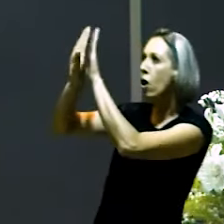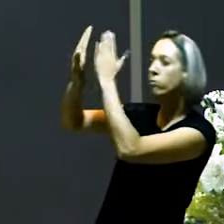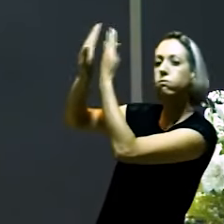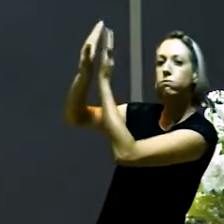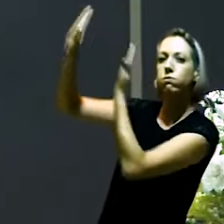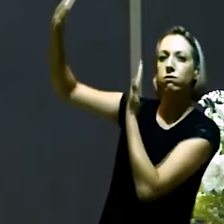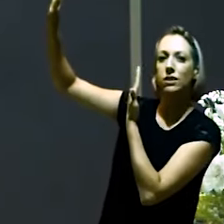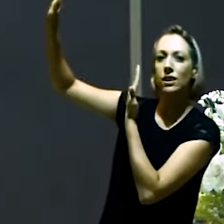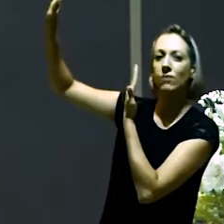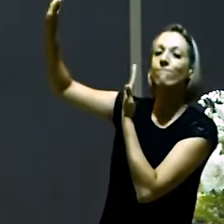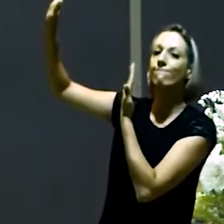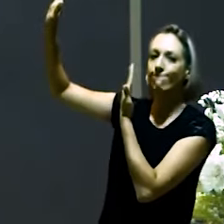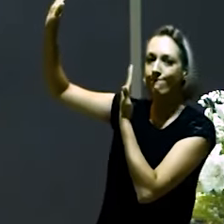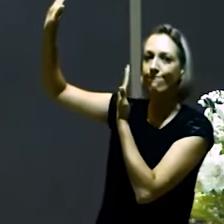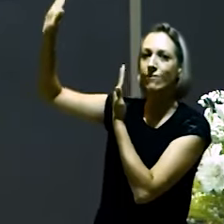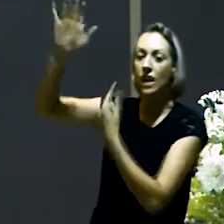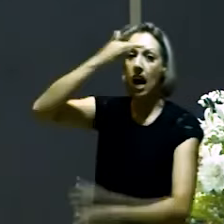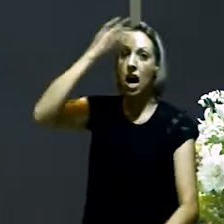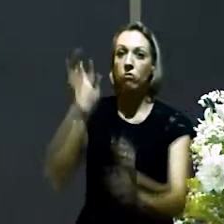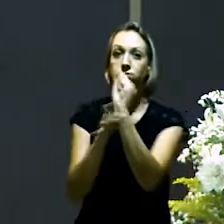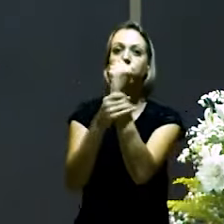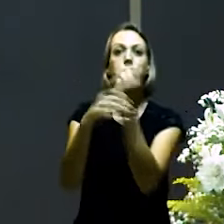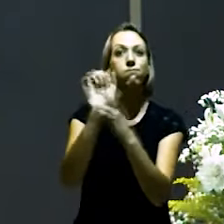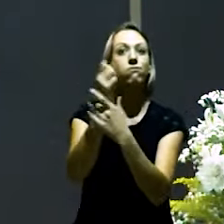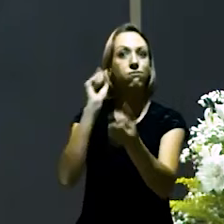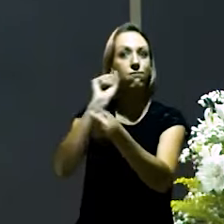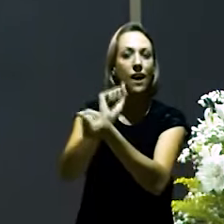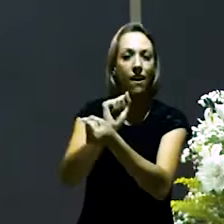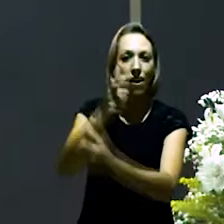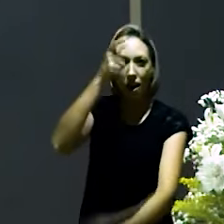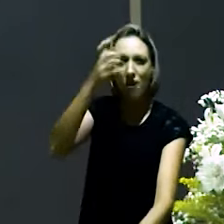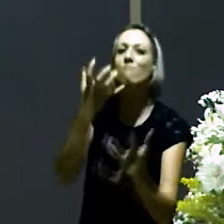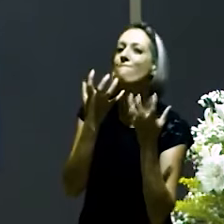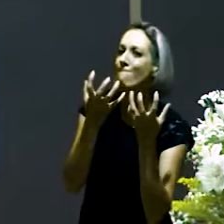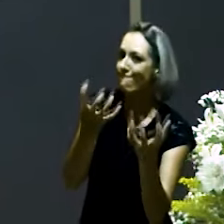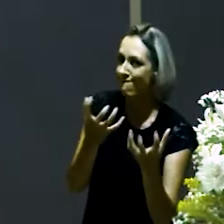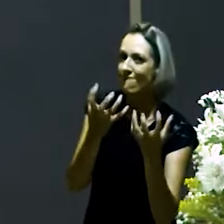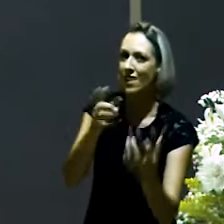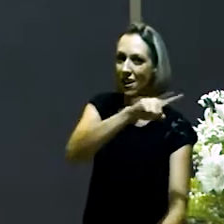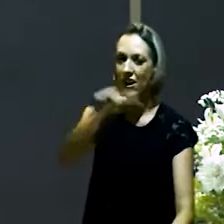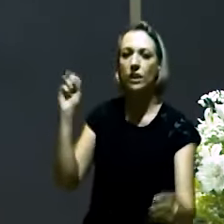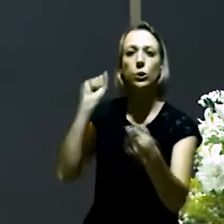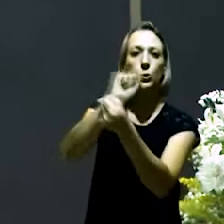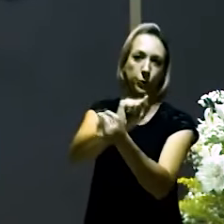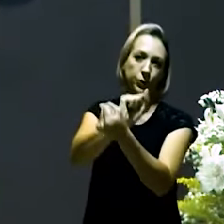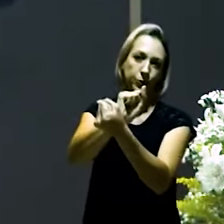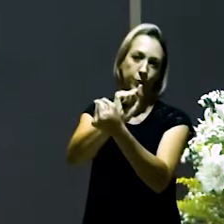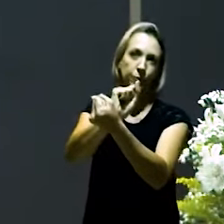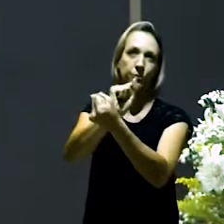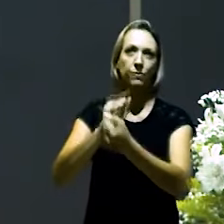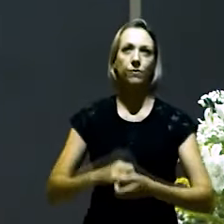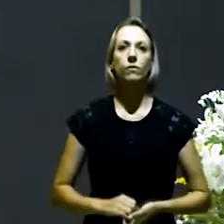homem na escravidão. Acredite você ou não, a palavra diz que é um demiurgo, um Deus pequeno, que domina este século.